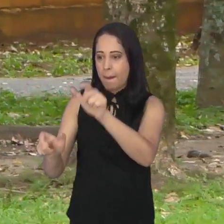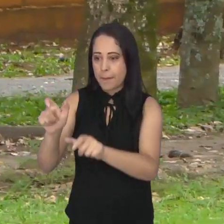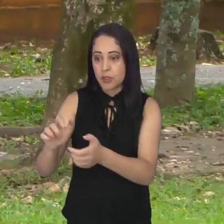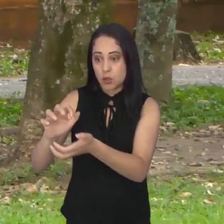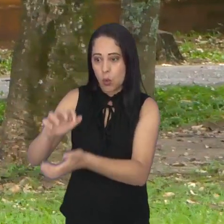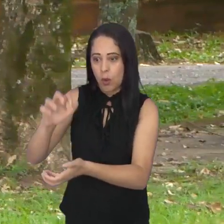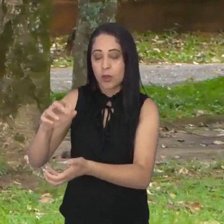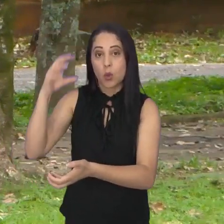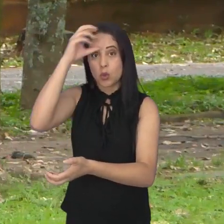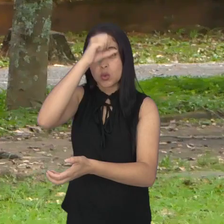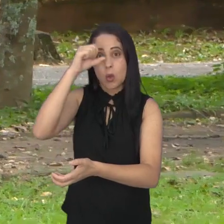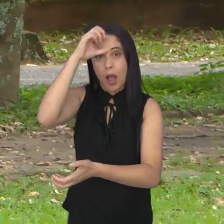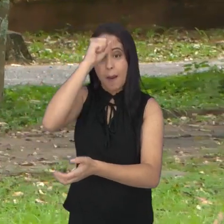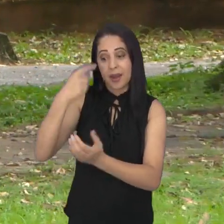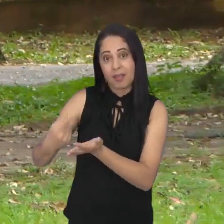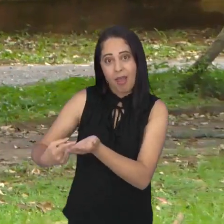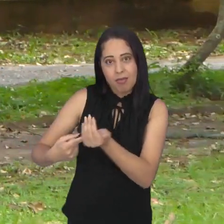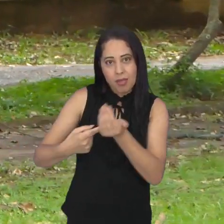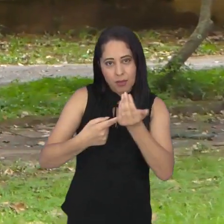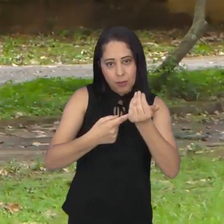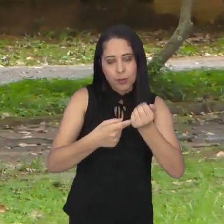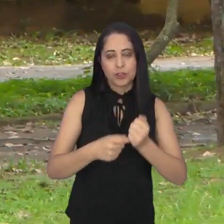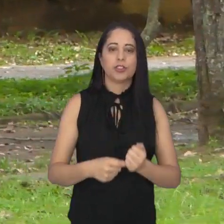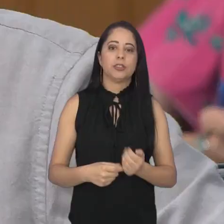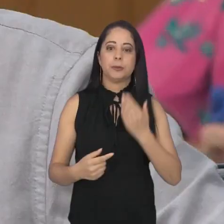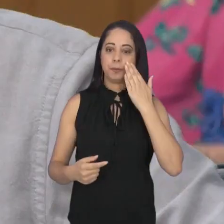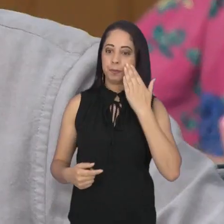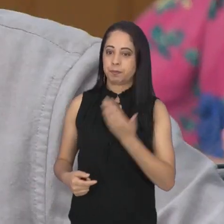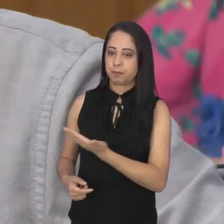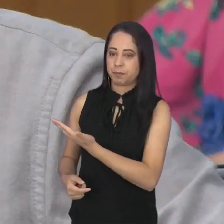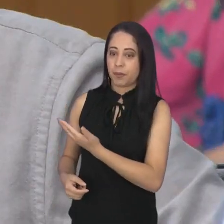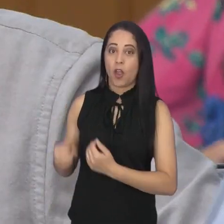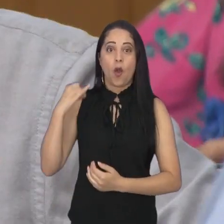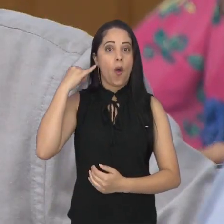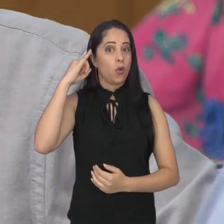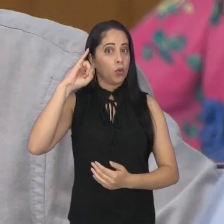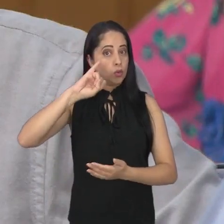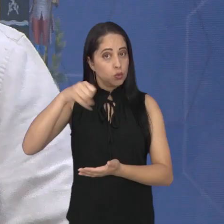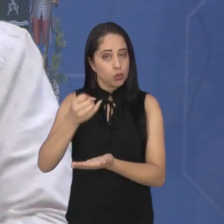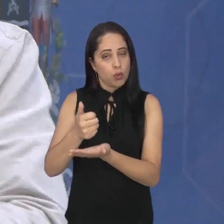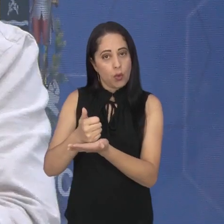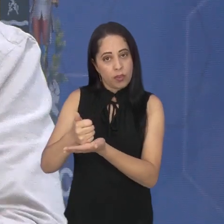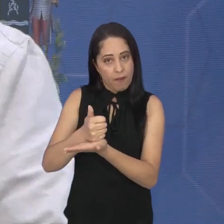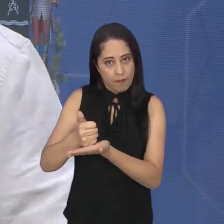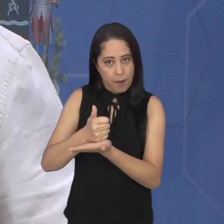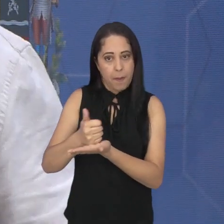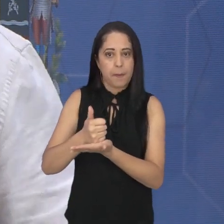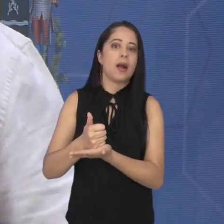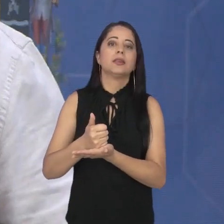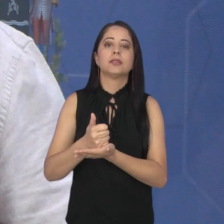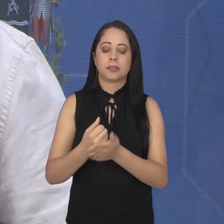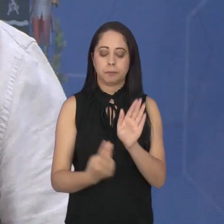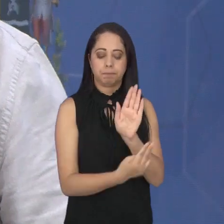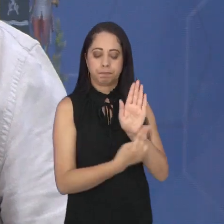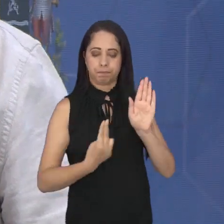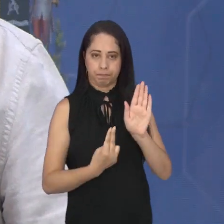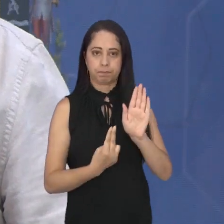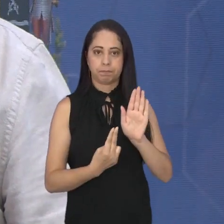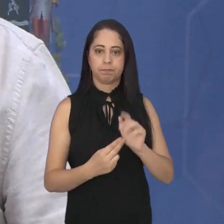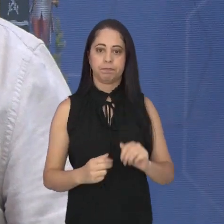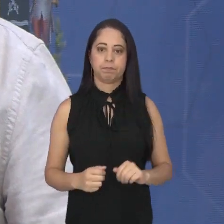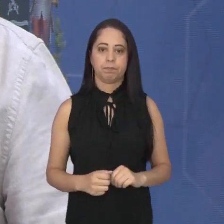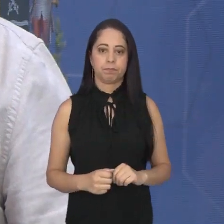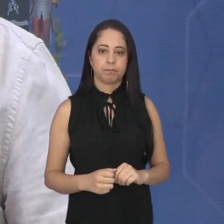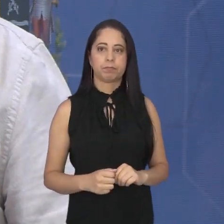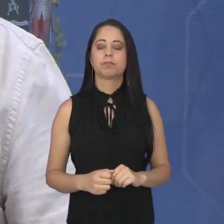de Inclusão da Pessoa Idosa em Comunicação Digital. O vereador Júnior da Farmácia, responsável pela proposta, conta mais